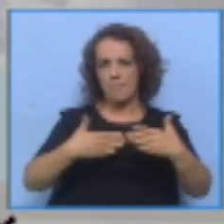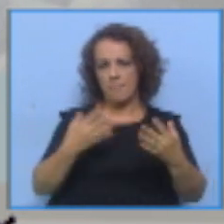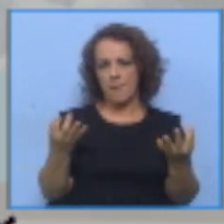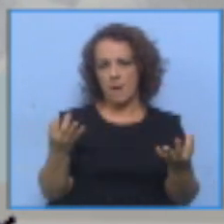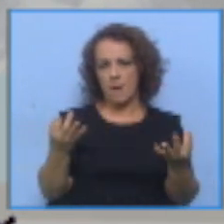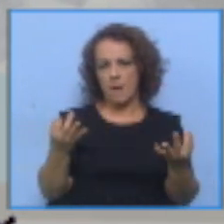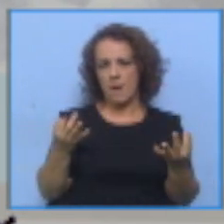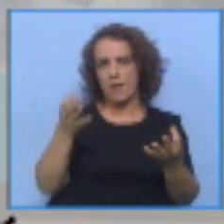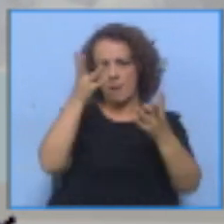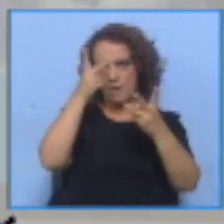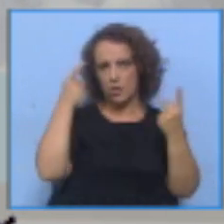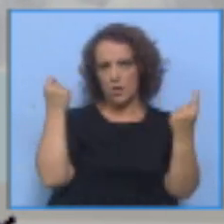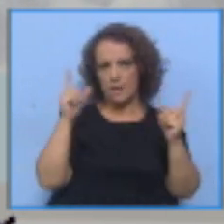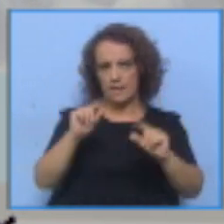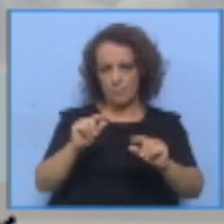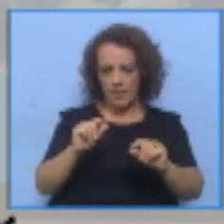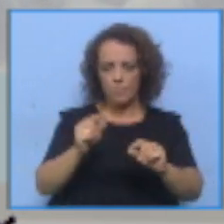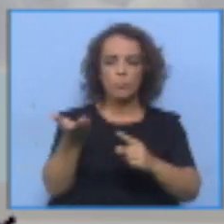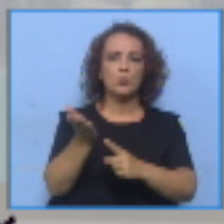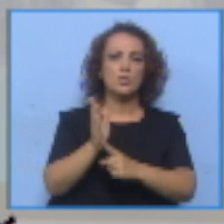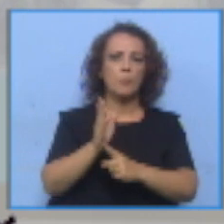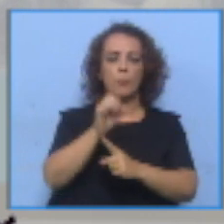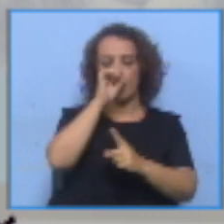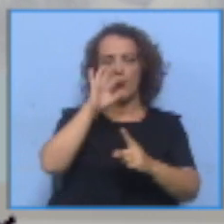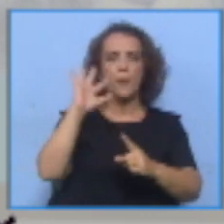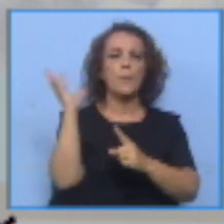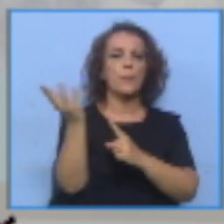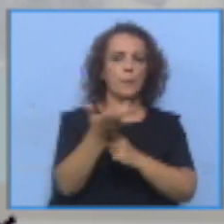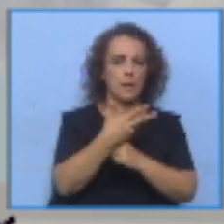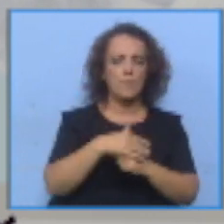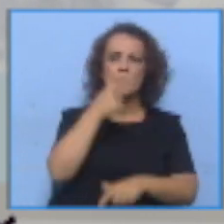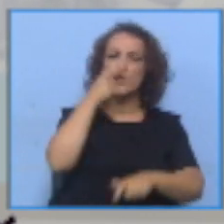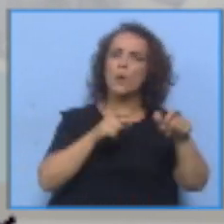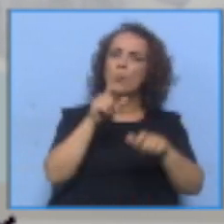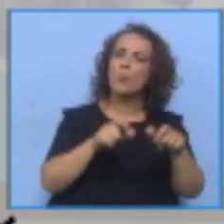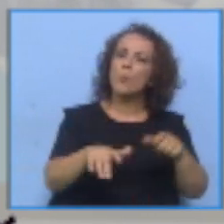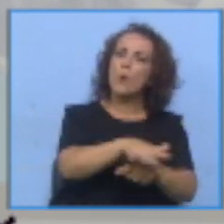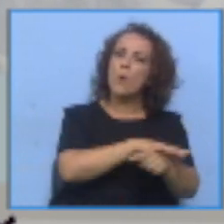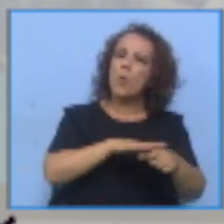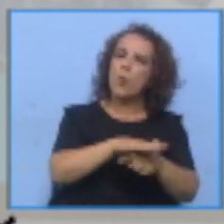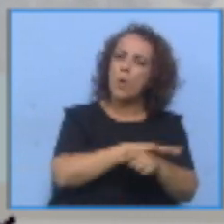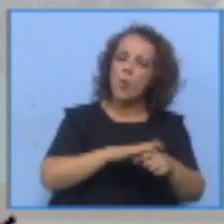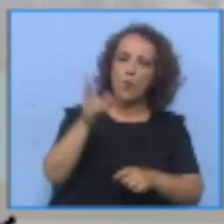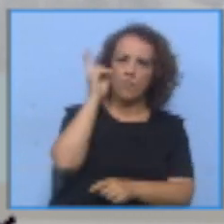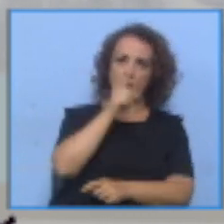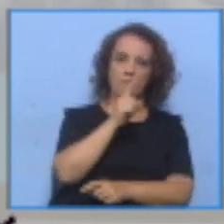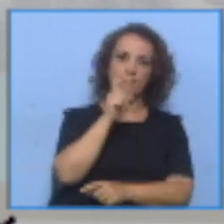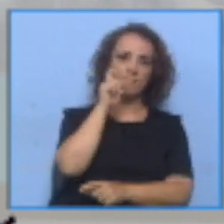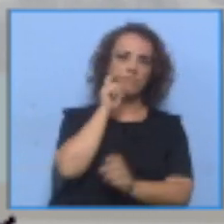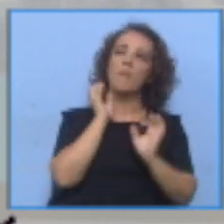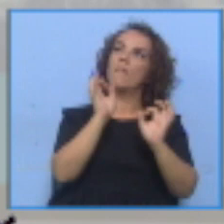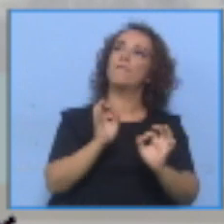por diante. Desde logo o tema da ecologia. Estes povos indígenas são os guardiães da casa comum